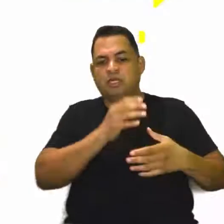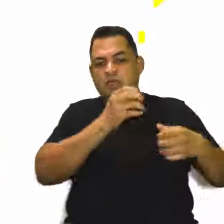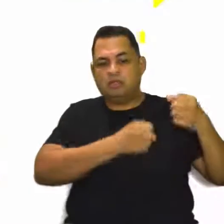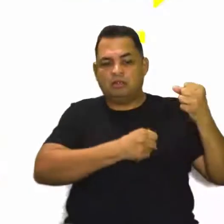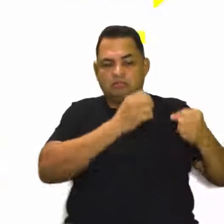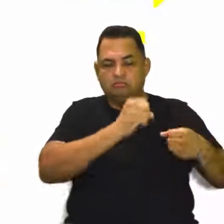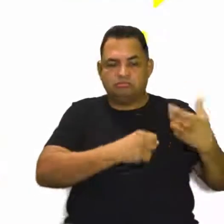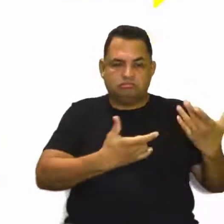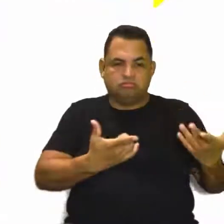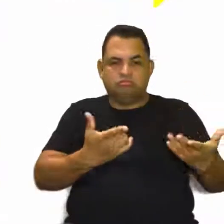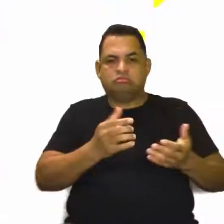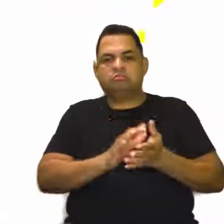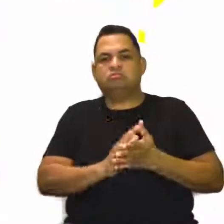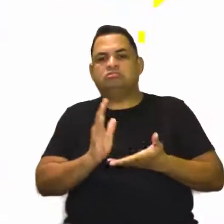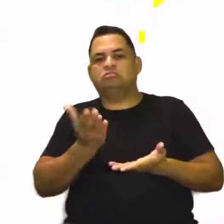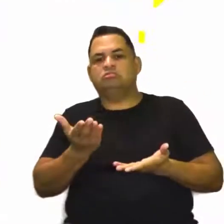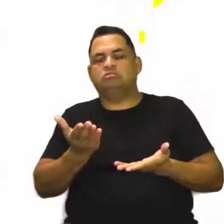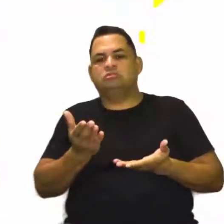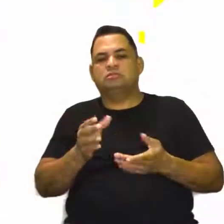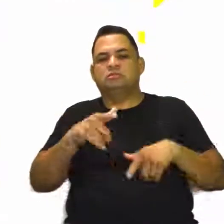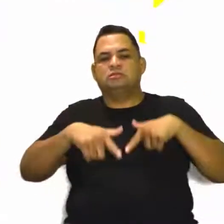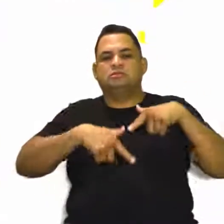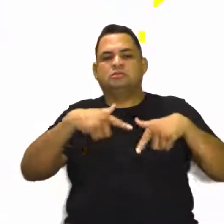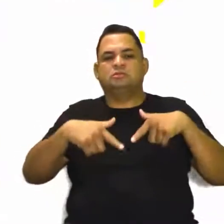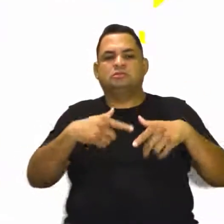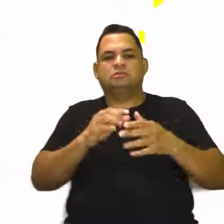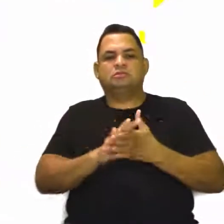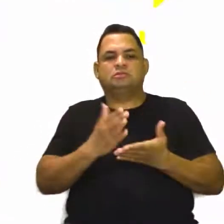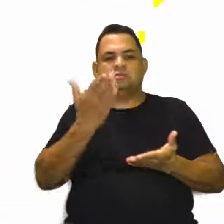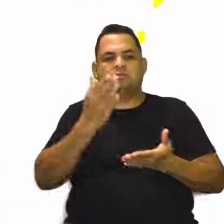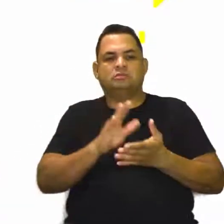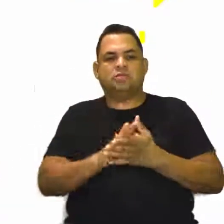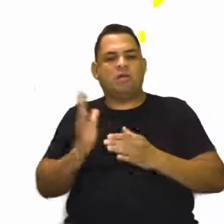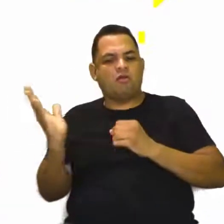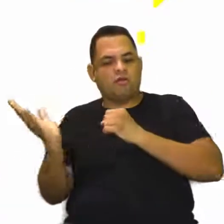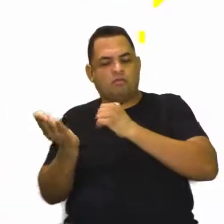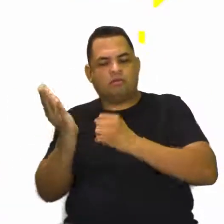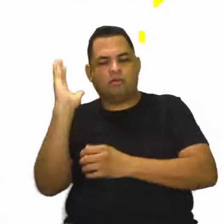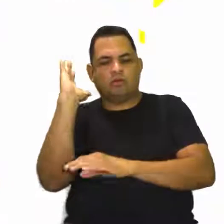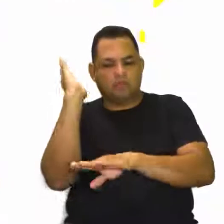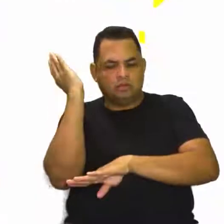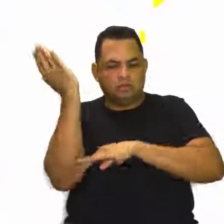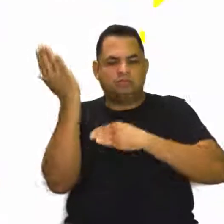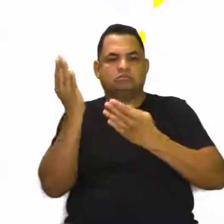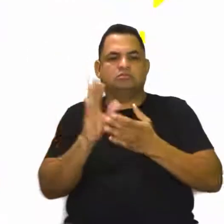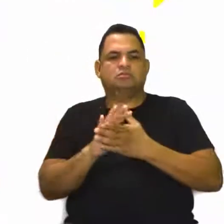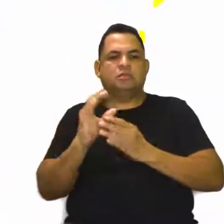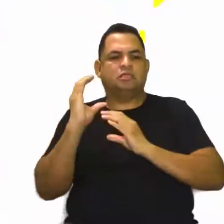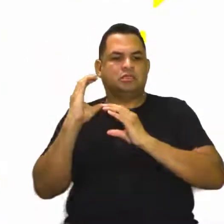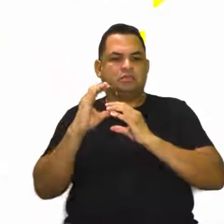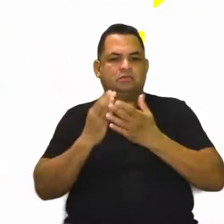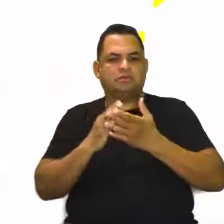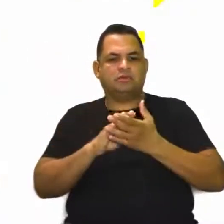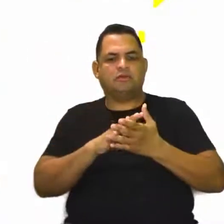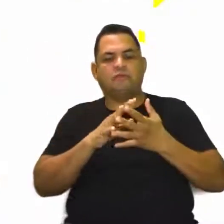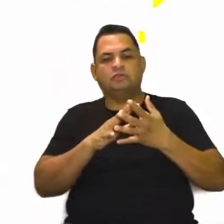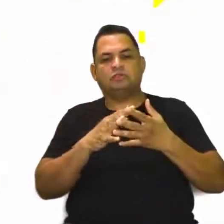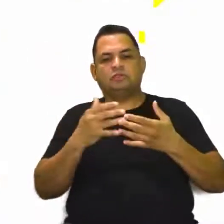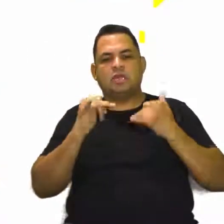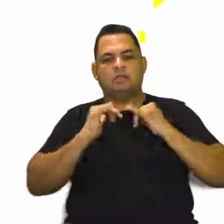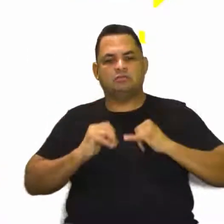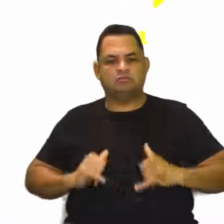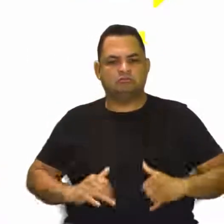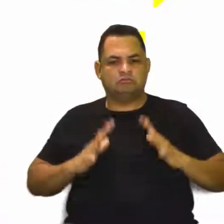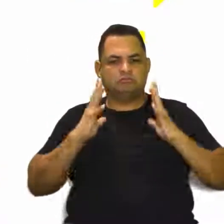ordenhando vacas, se você trabalha retirando, por exemplo, madeiras, se você limpa,